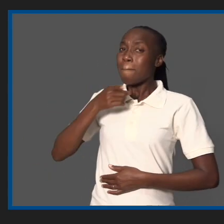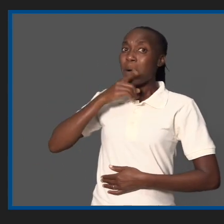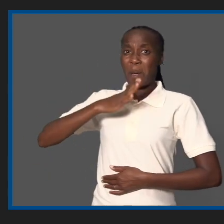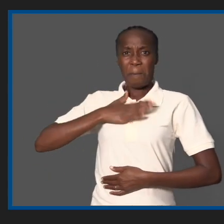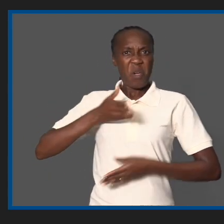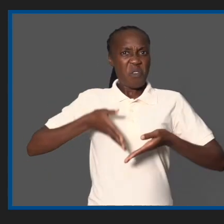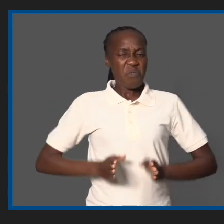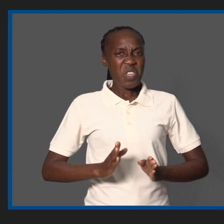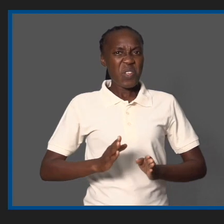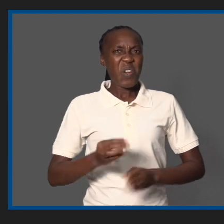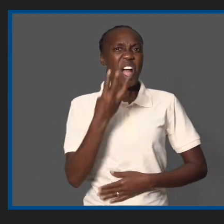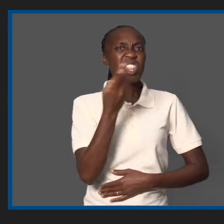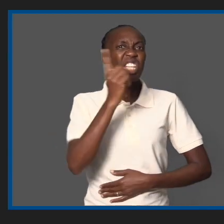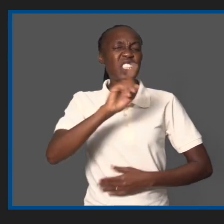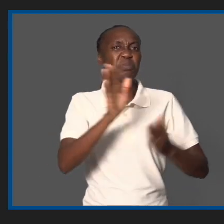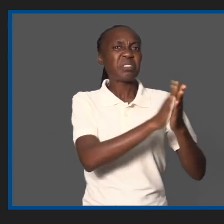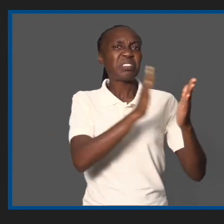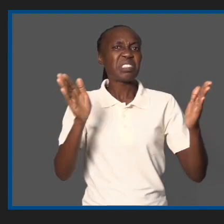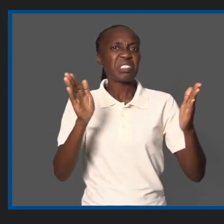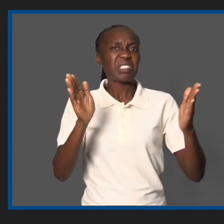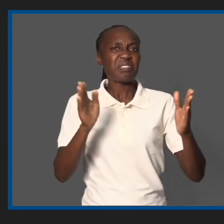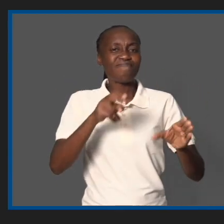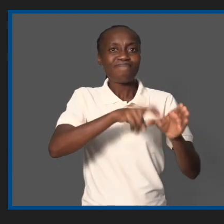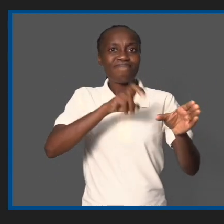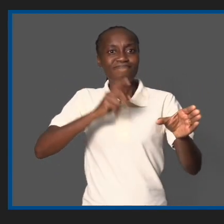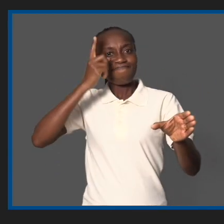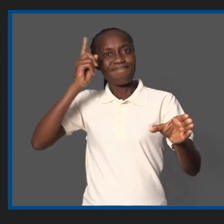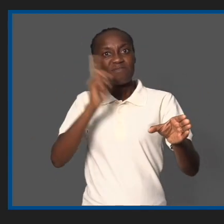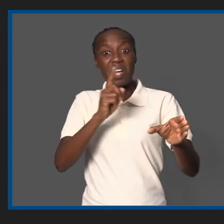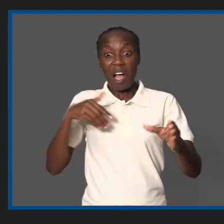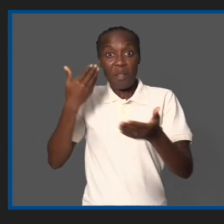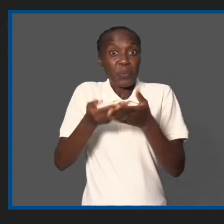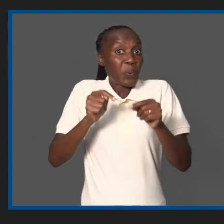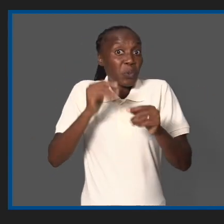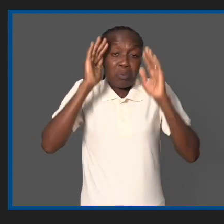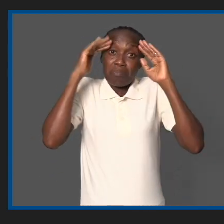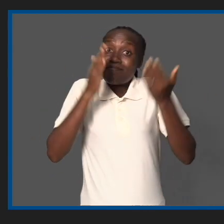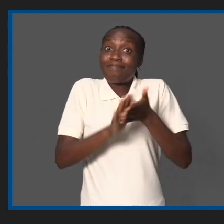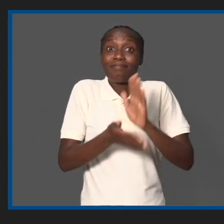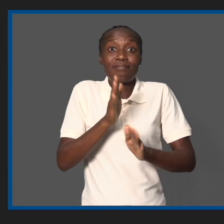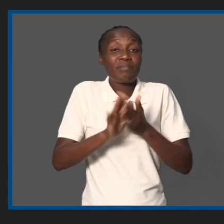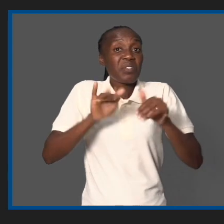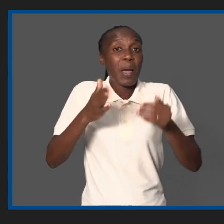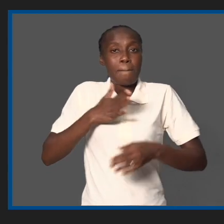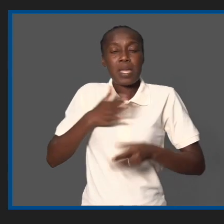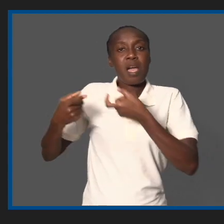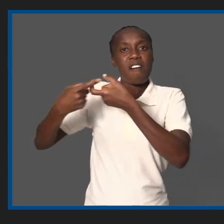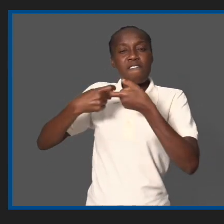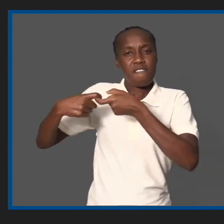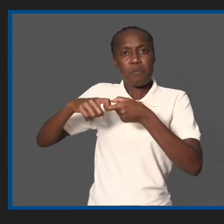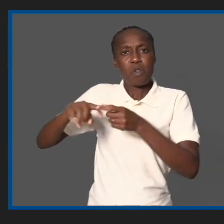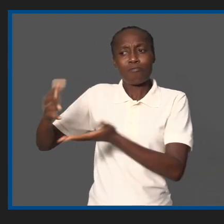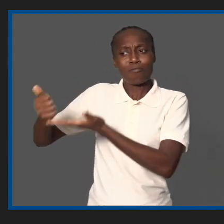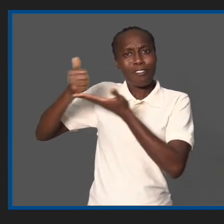filho, ele me abandona há uns três meses da gravidez. Até hoje, não sei nada dele. Então, a minha família